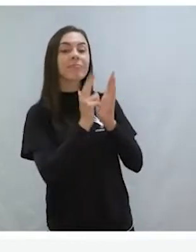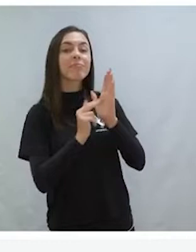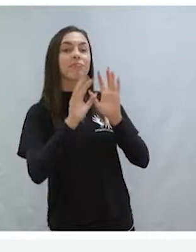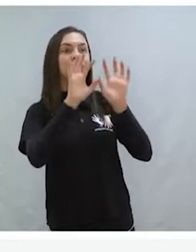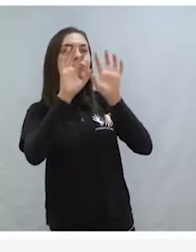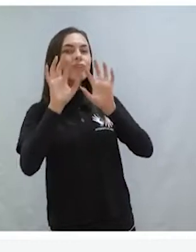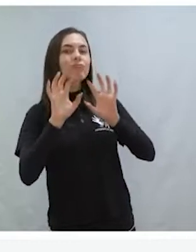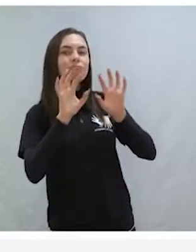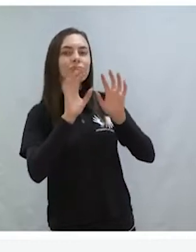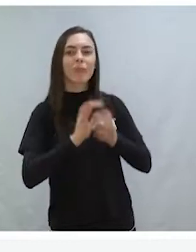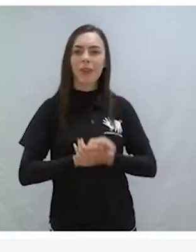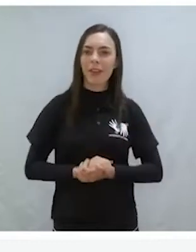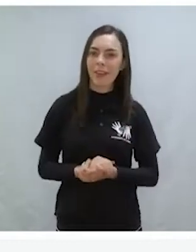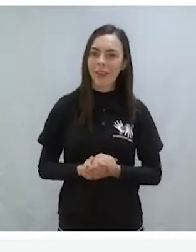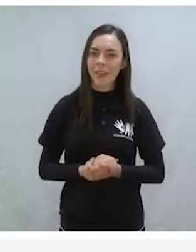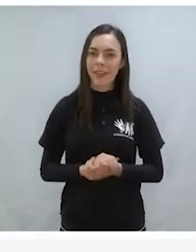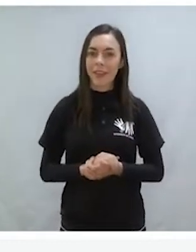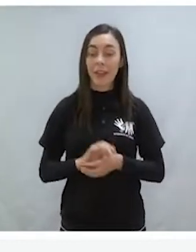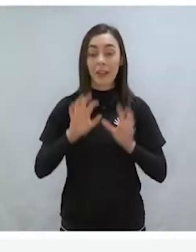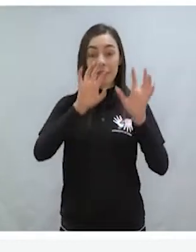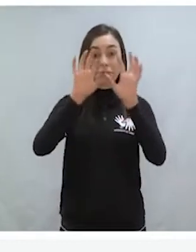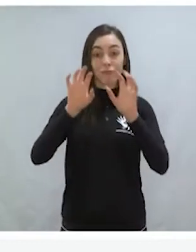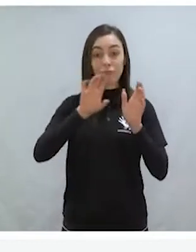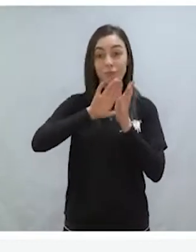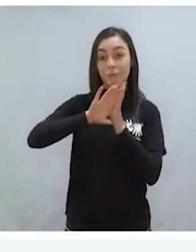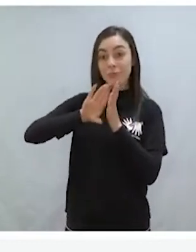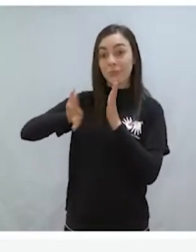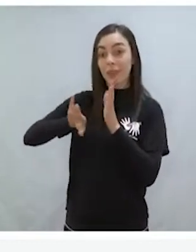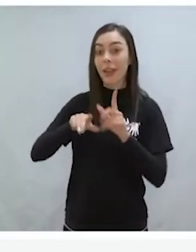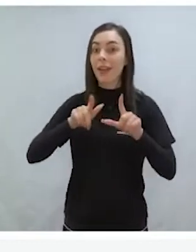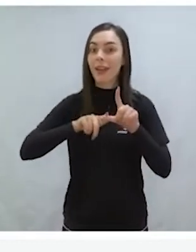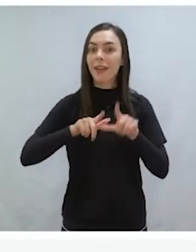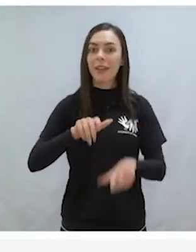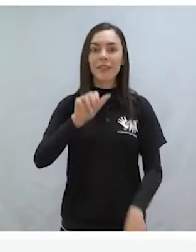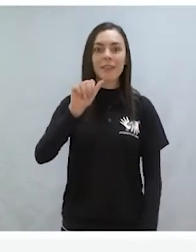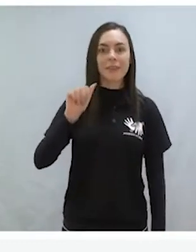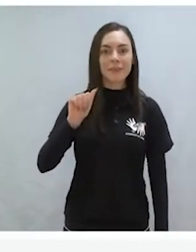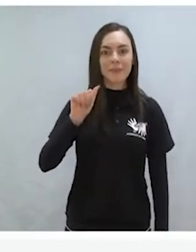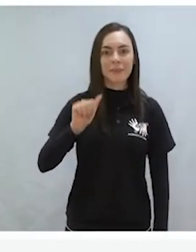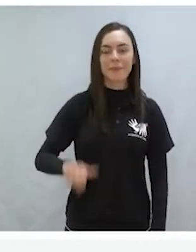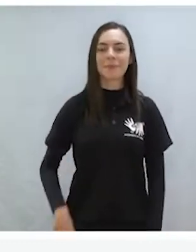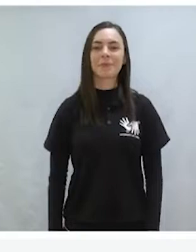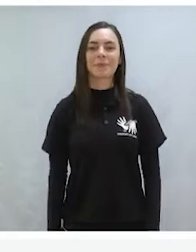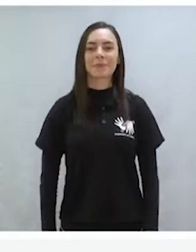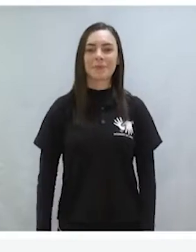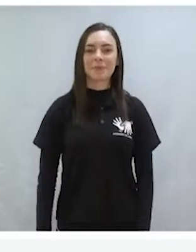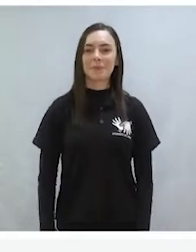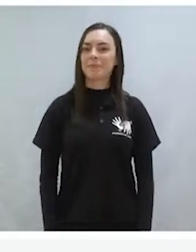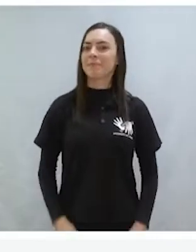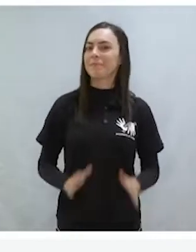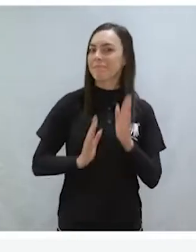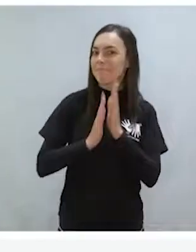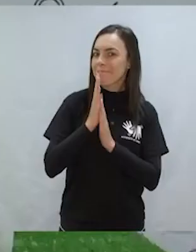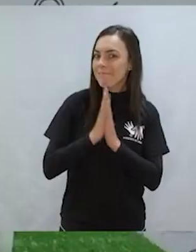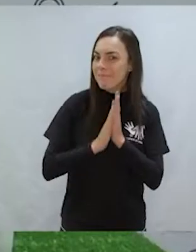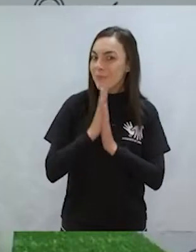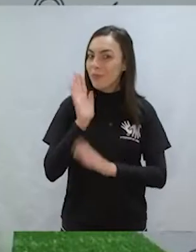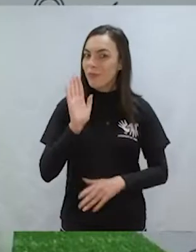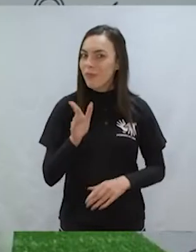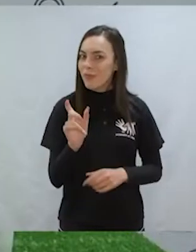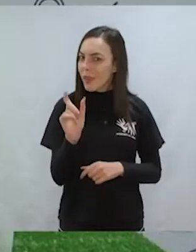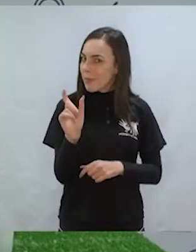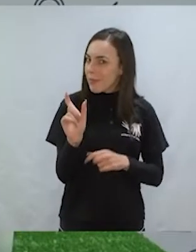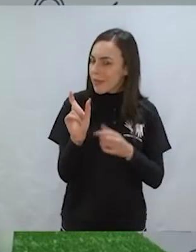pro. Nuvem. Vamos tirar a nuvem, letra A. Tá formando já